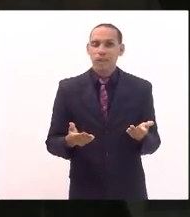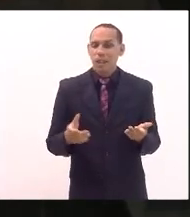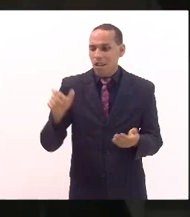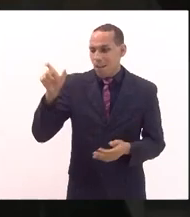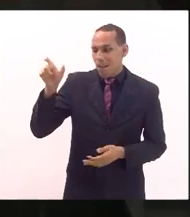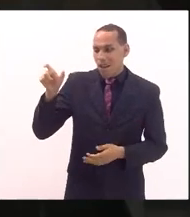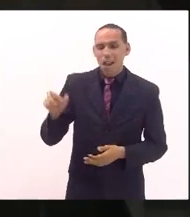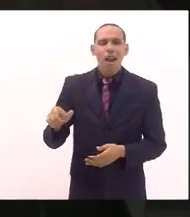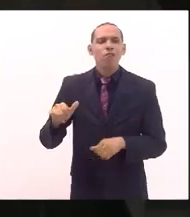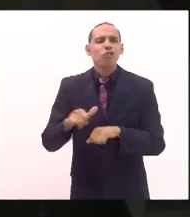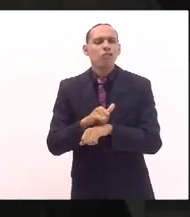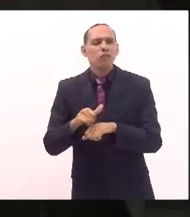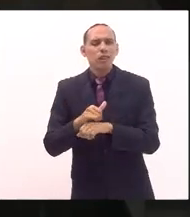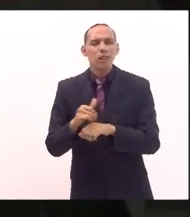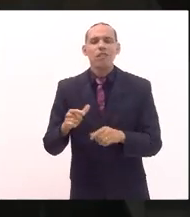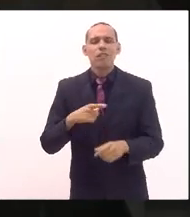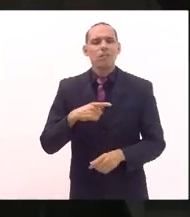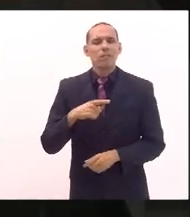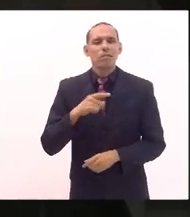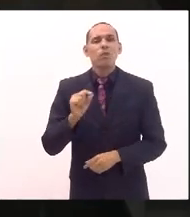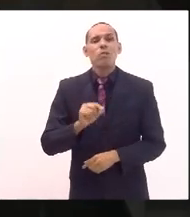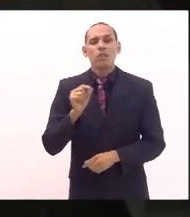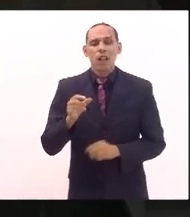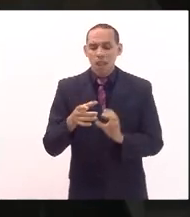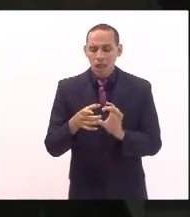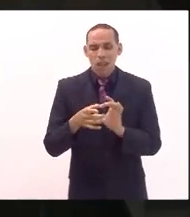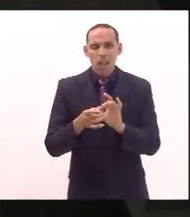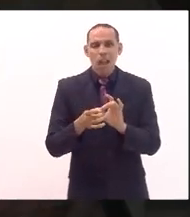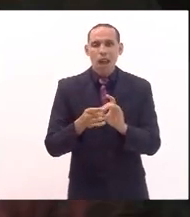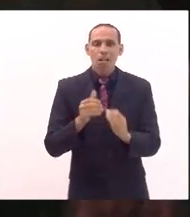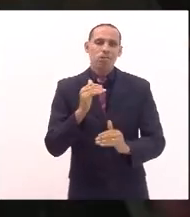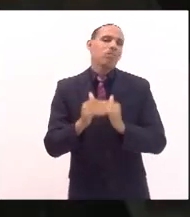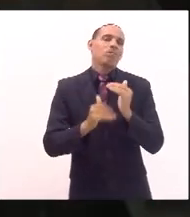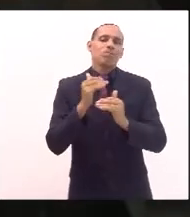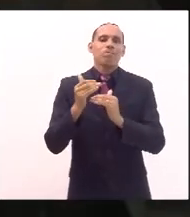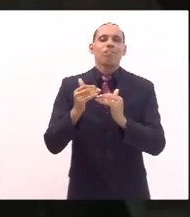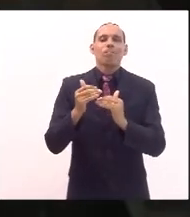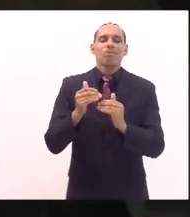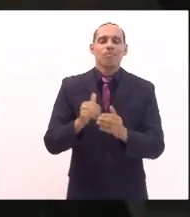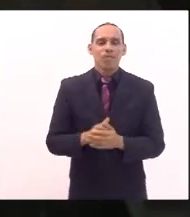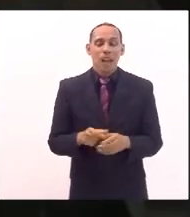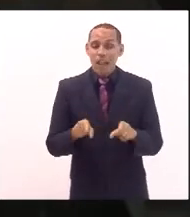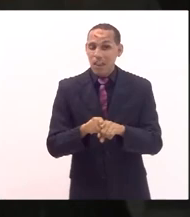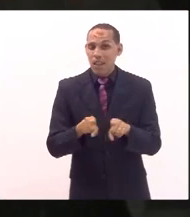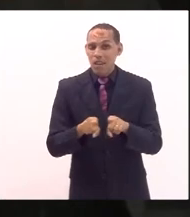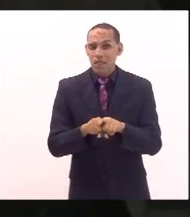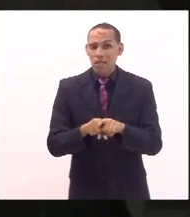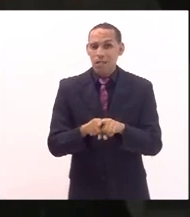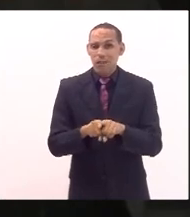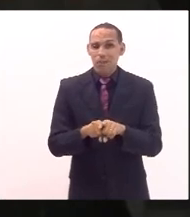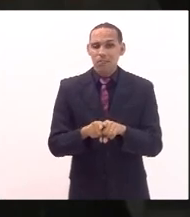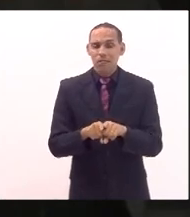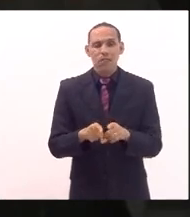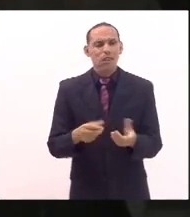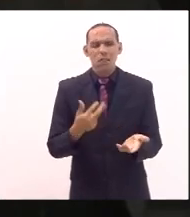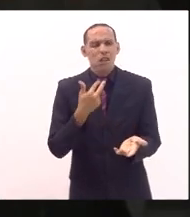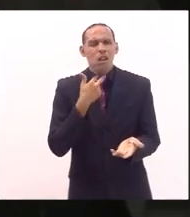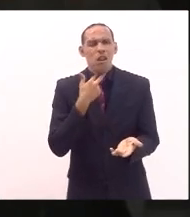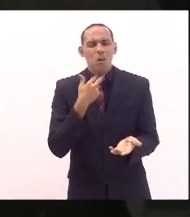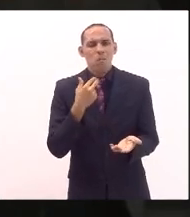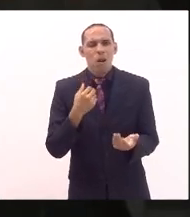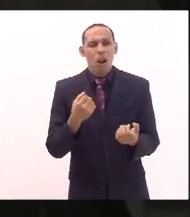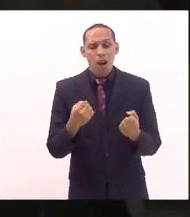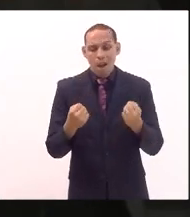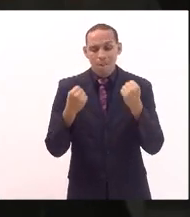estratégico porque está vinculada agenda do desenvolvimento agenda esta que não pode se